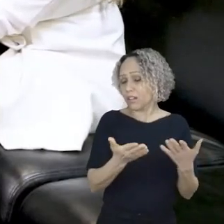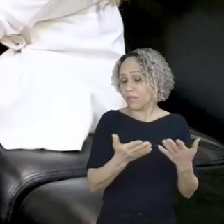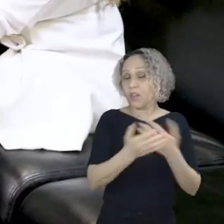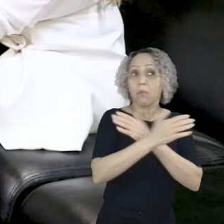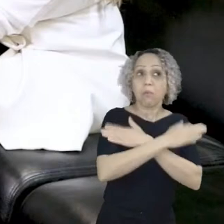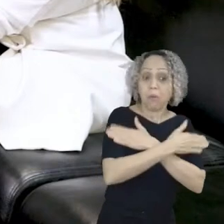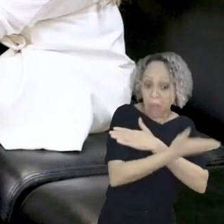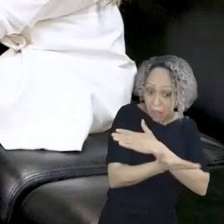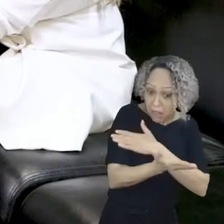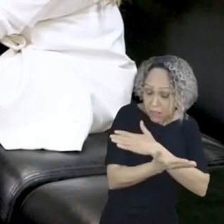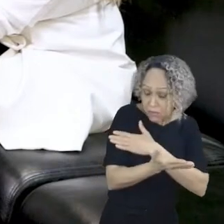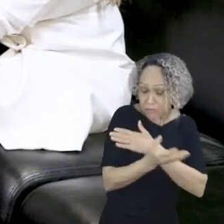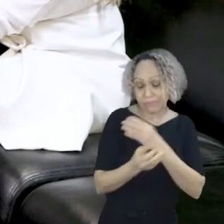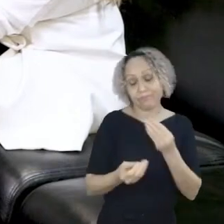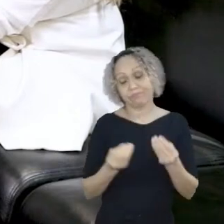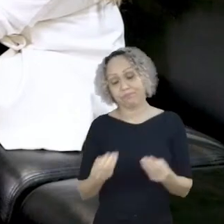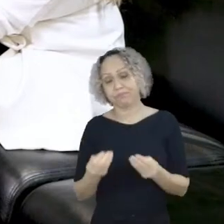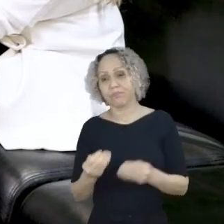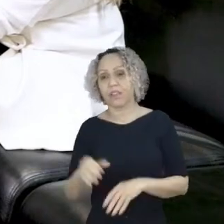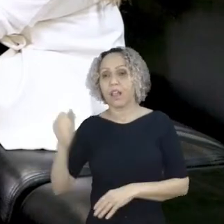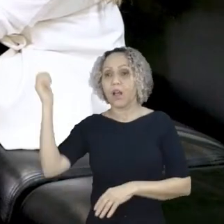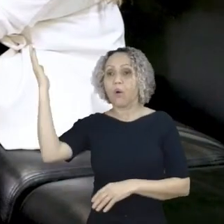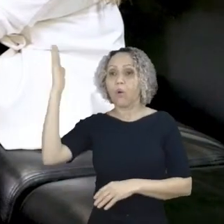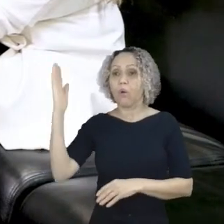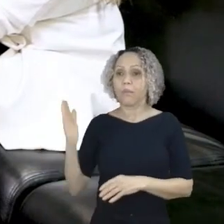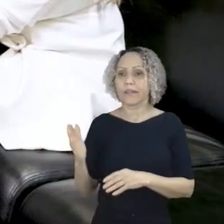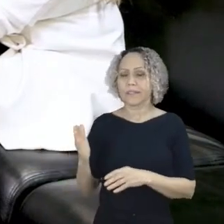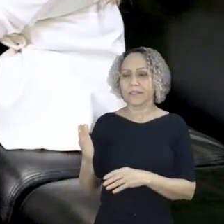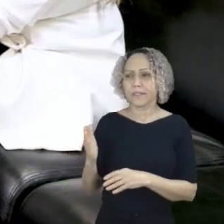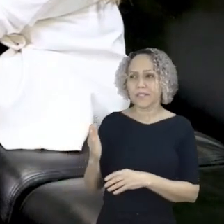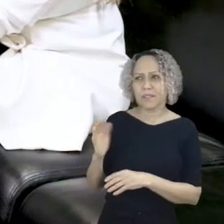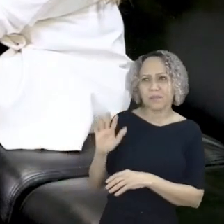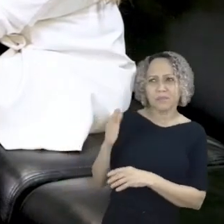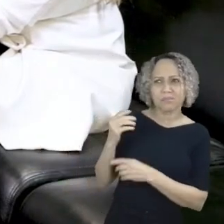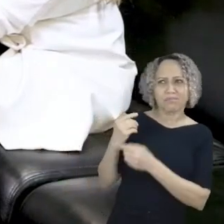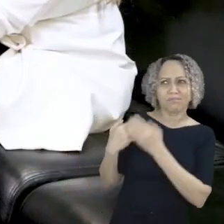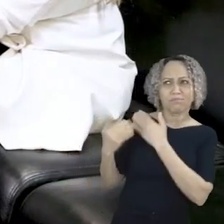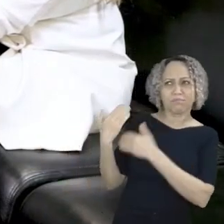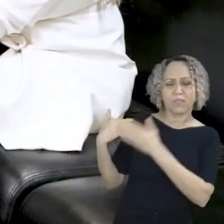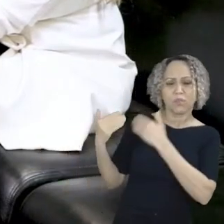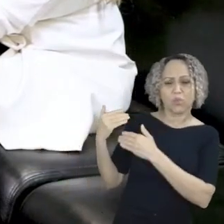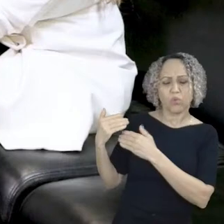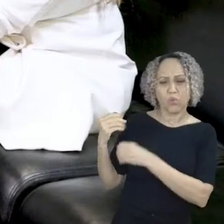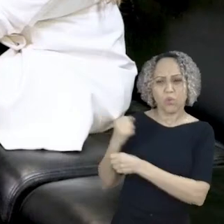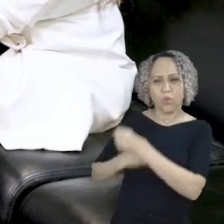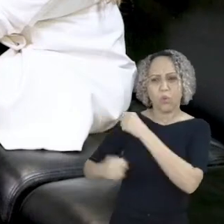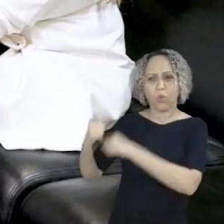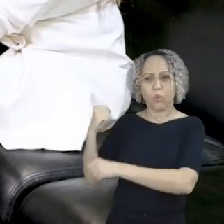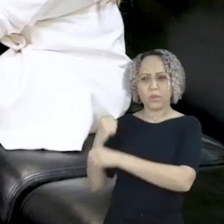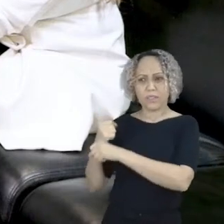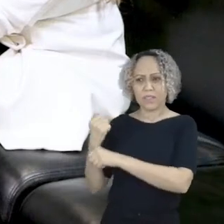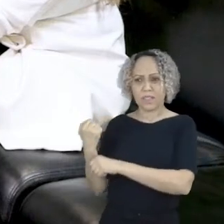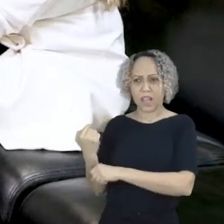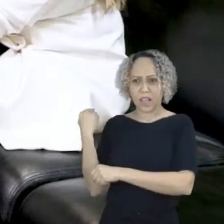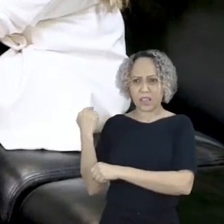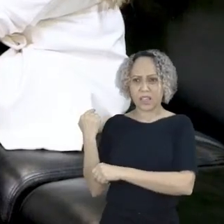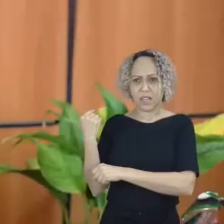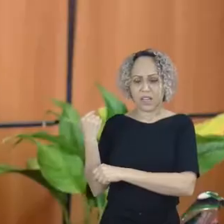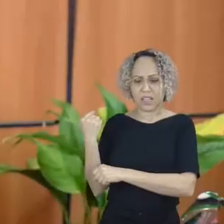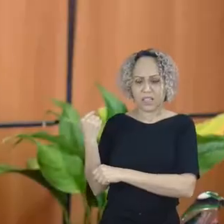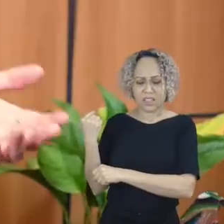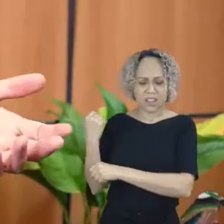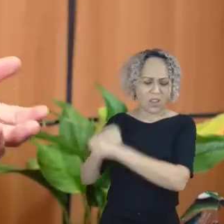Por exemplo, o Brasil fez uma opção há 2 décadas atrás de preservar, por exemplo, o trabalho dos frentistas dos postos de